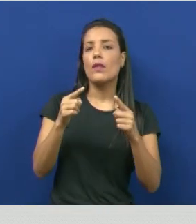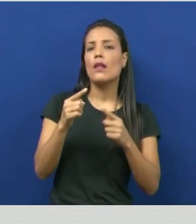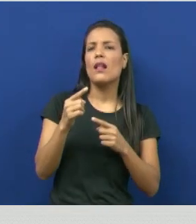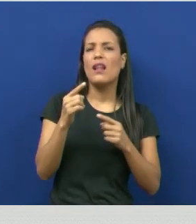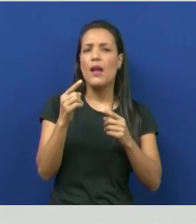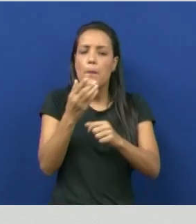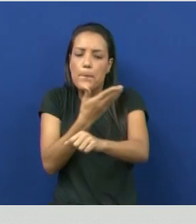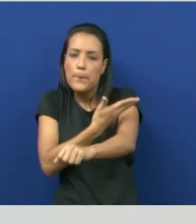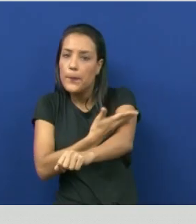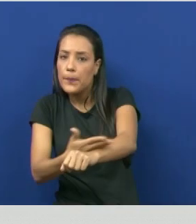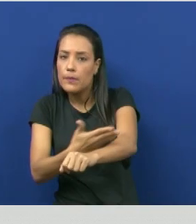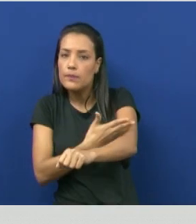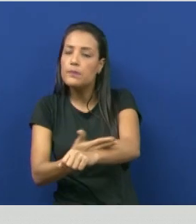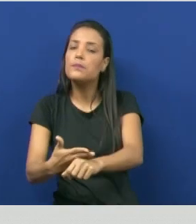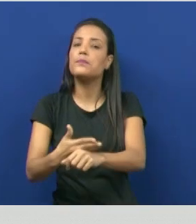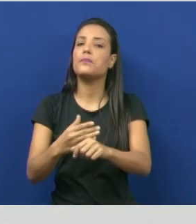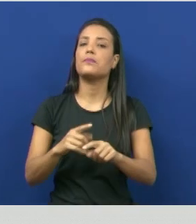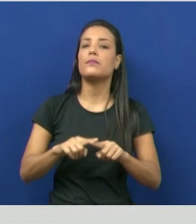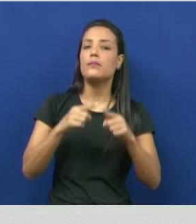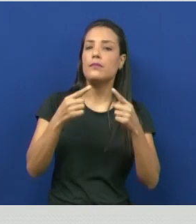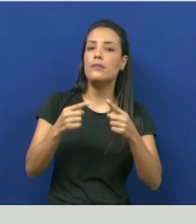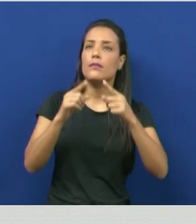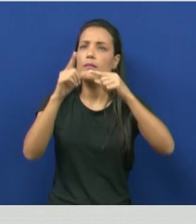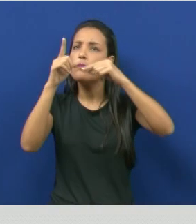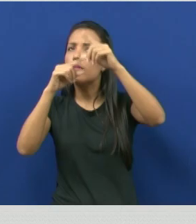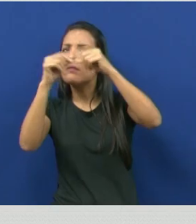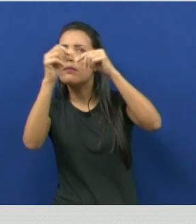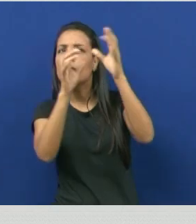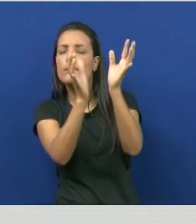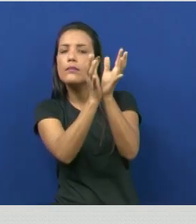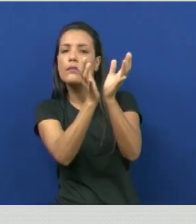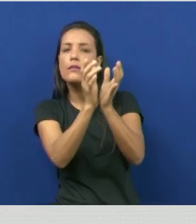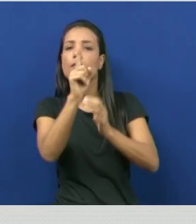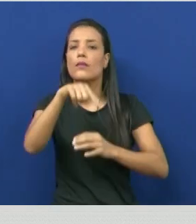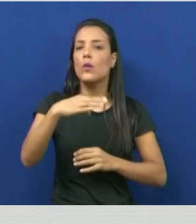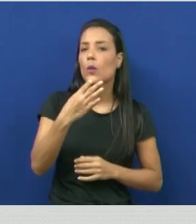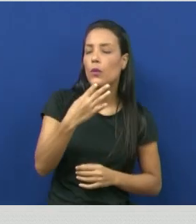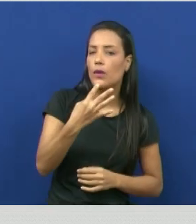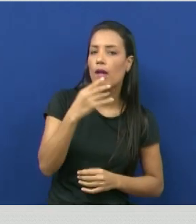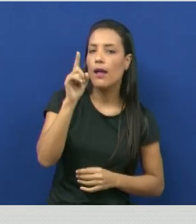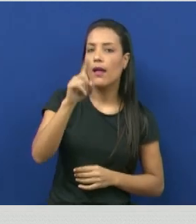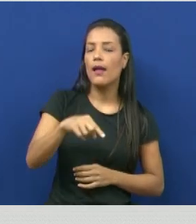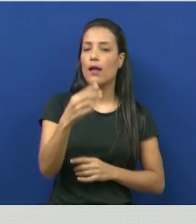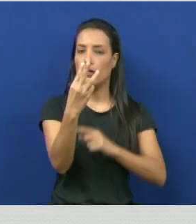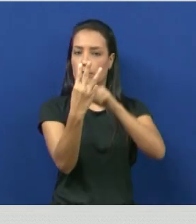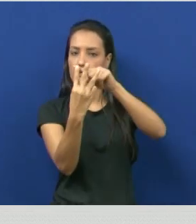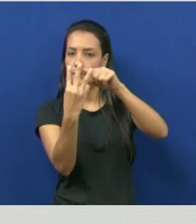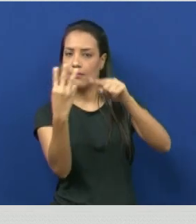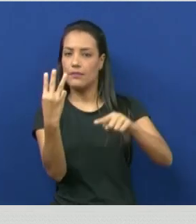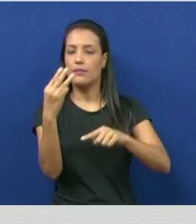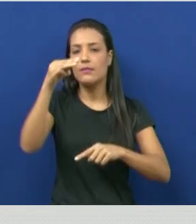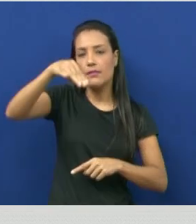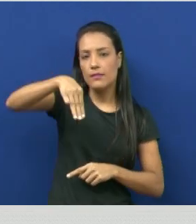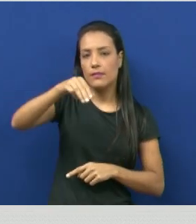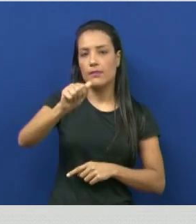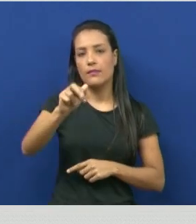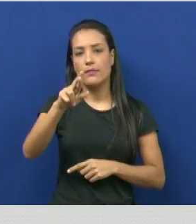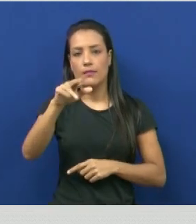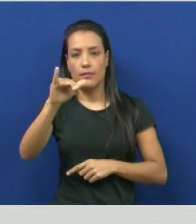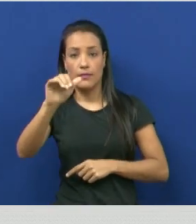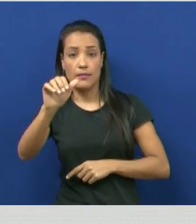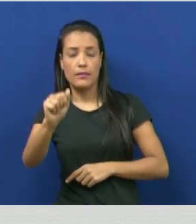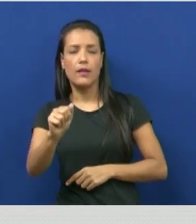Voltando aí para as constelações, uma das constelações mais conhecidas é a qual chamamos de Três Marias, que servem